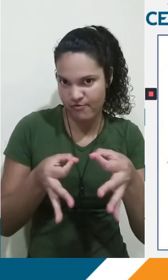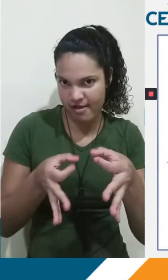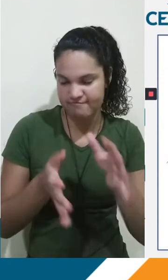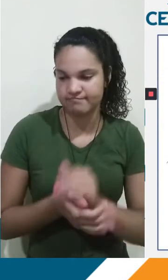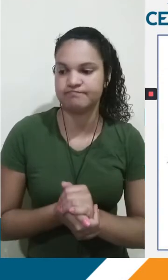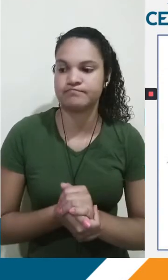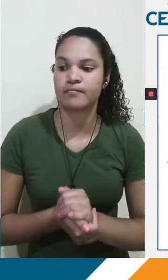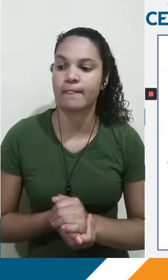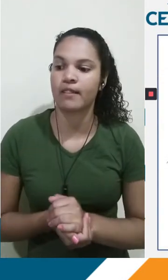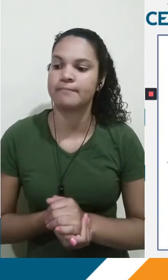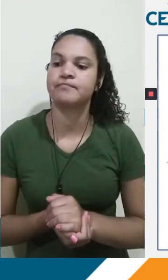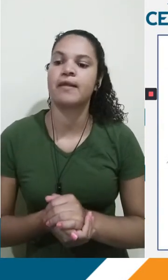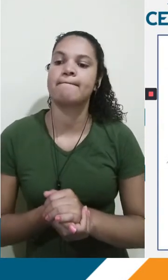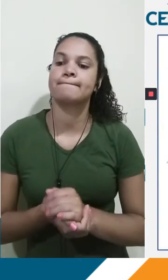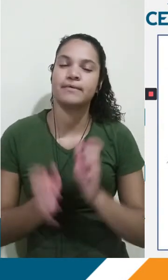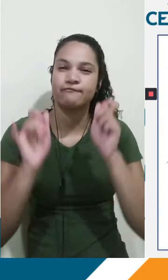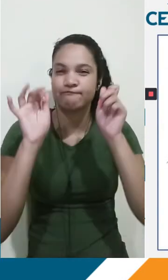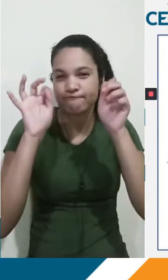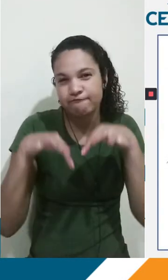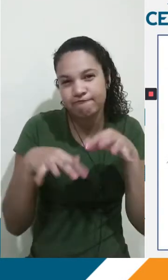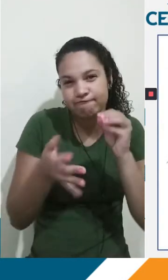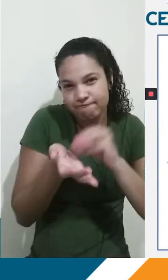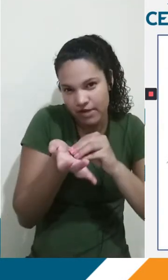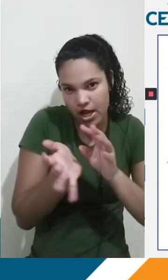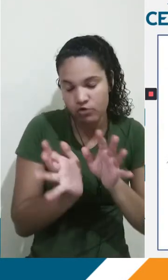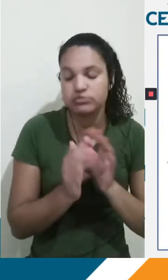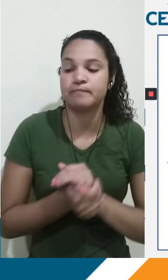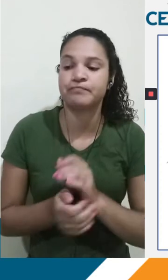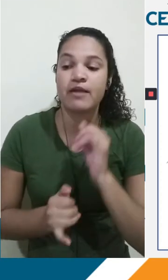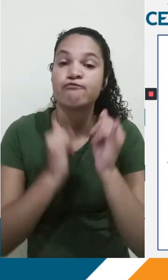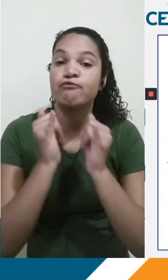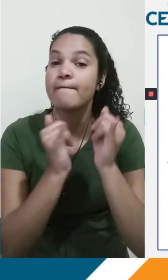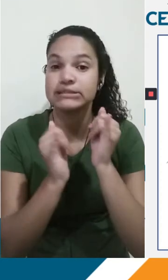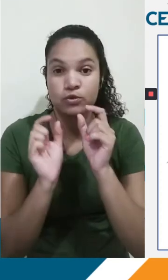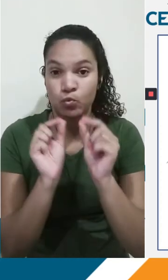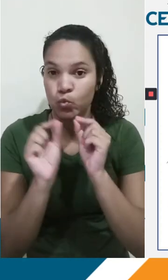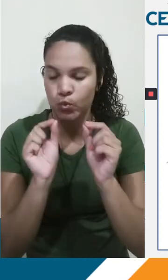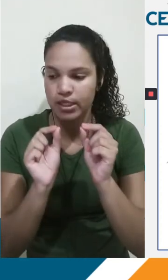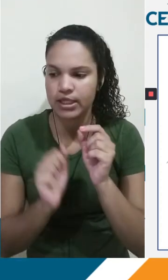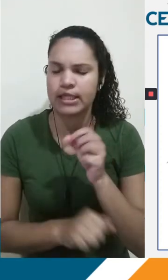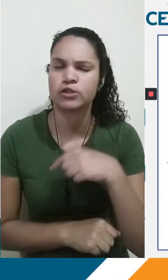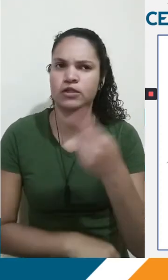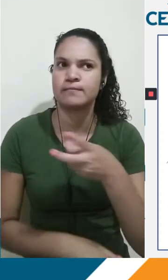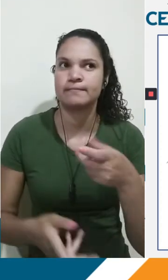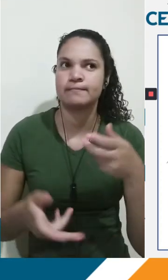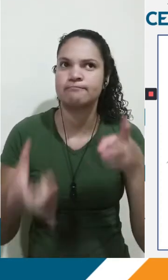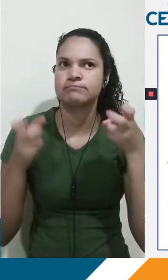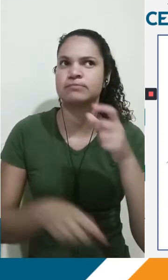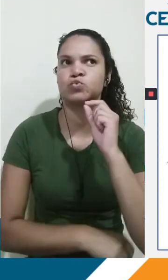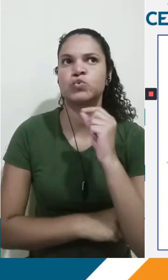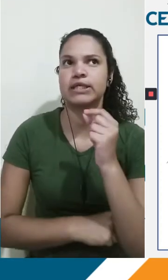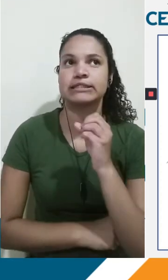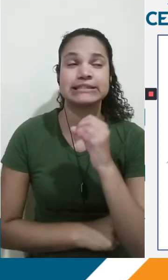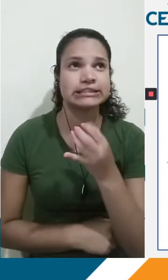bem. Para a gente fechar, só uma informação importante. É importante a gente perceber o seguinte: se a gente comer um hambúrguer,